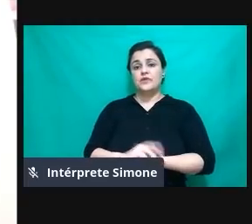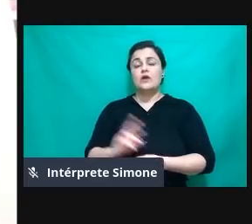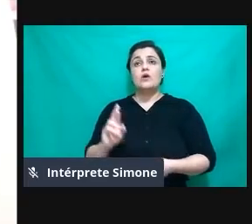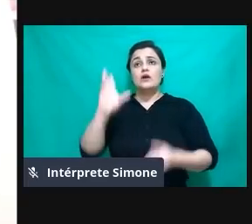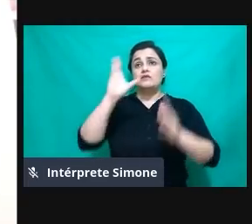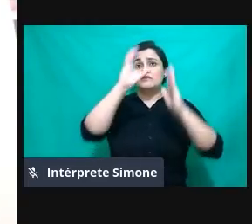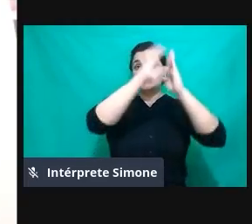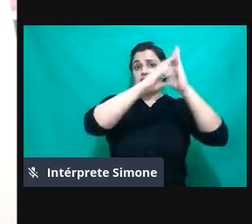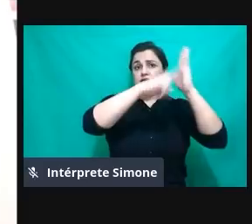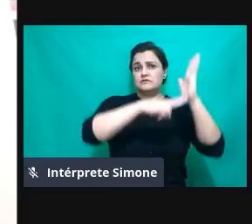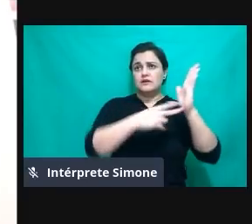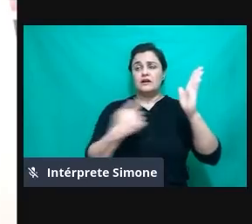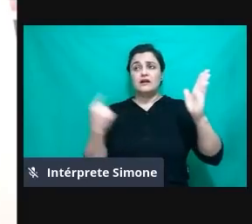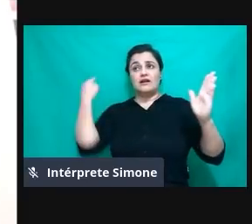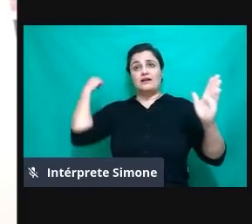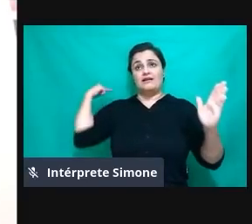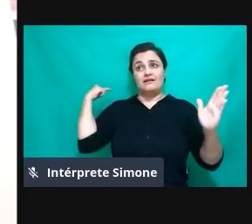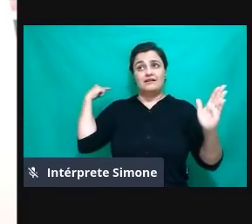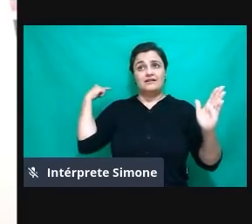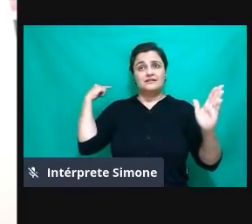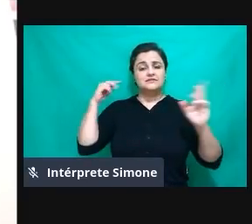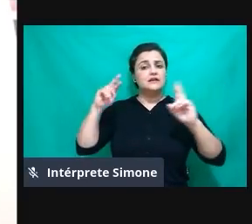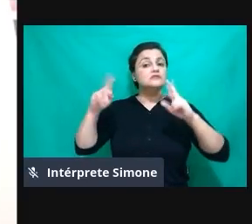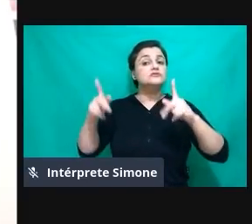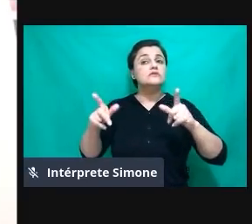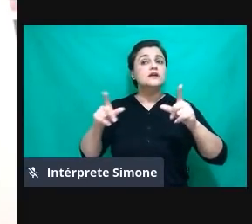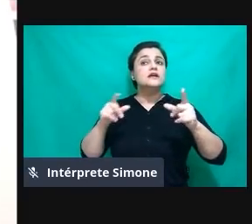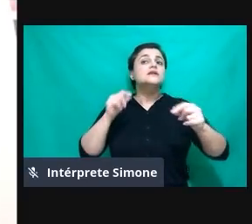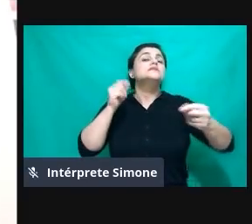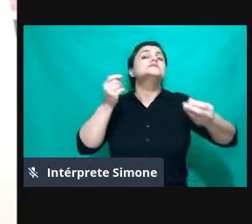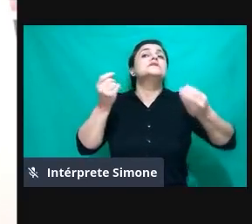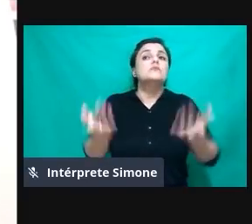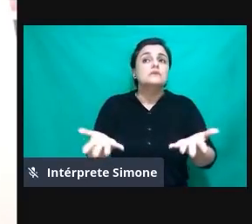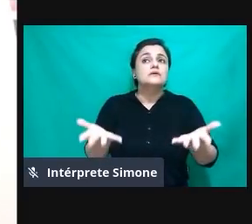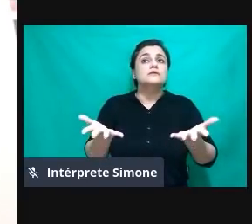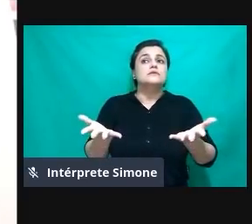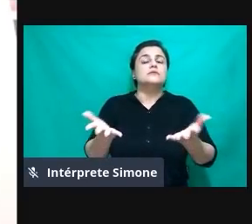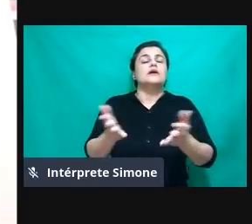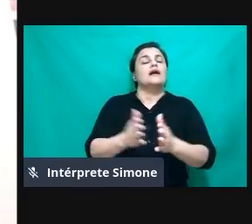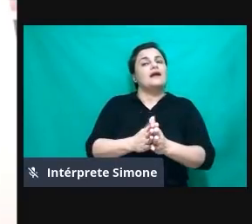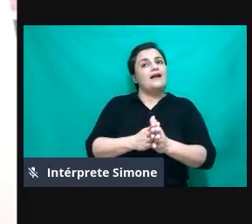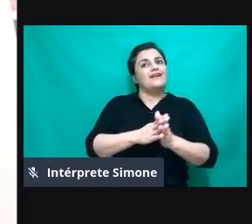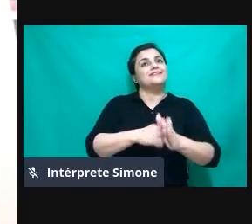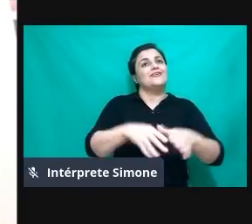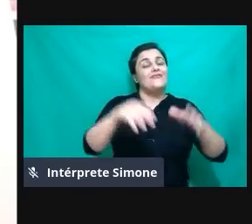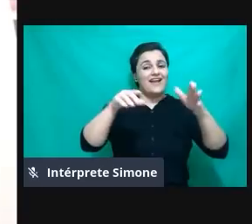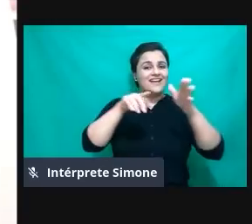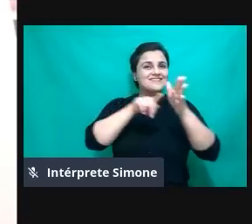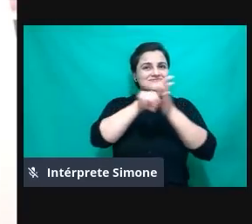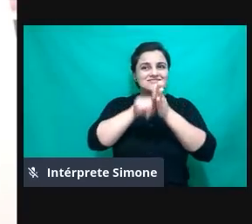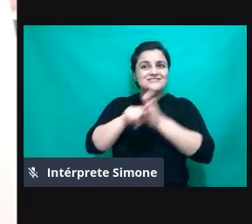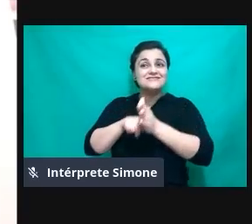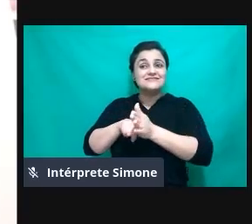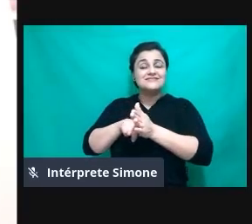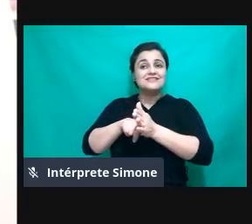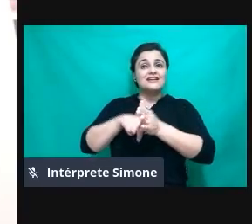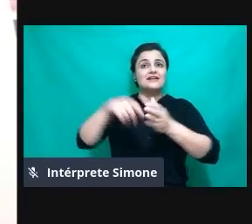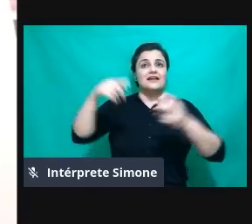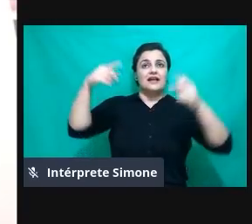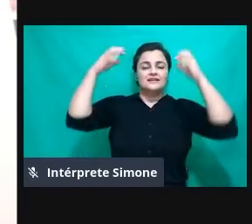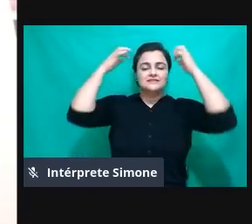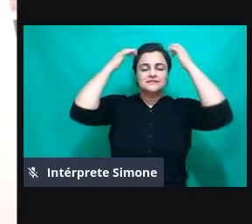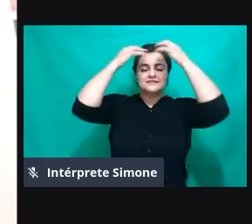essa questão da análise linguística e semiótica, né? Então, nessa análise linguística e semiótica, eu vou deixar de lado